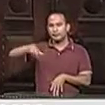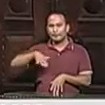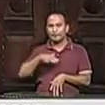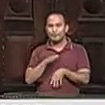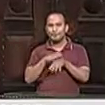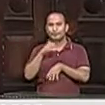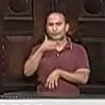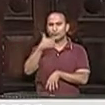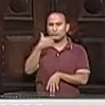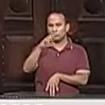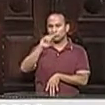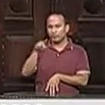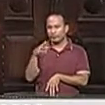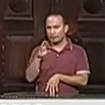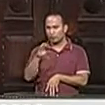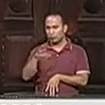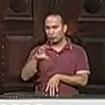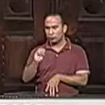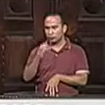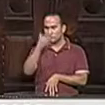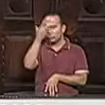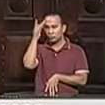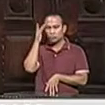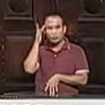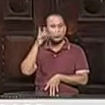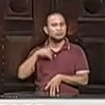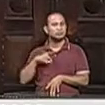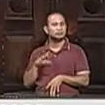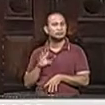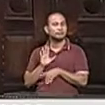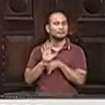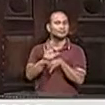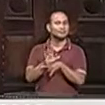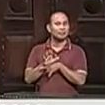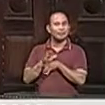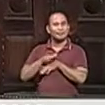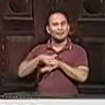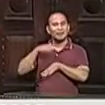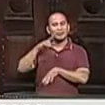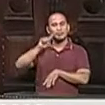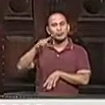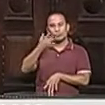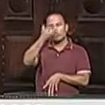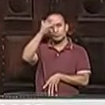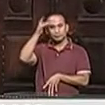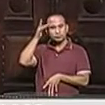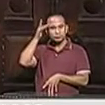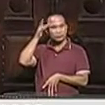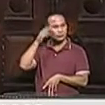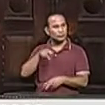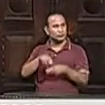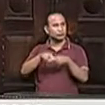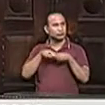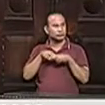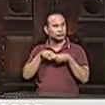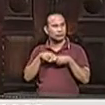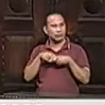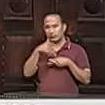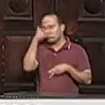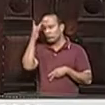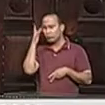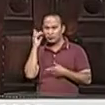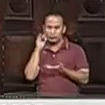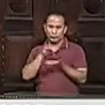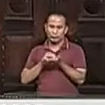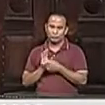pessoas, que atendem regularmente mais de 1.000 pessoas, para que essas pessoas não fiquem